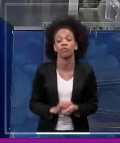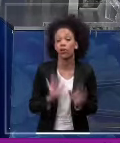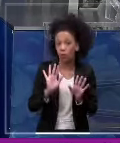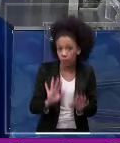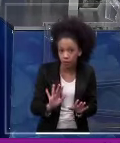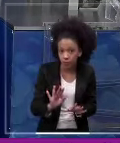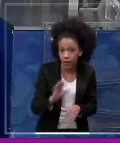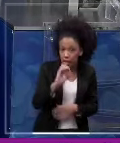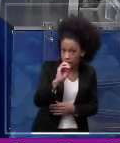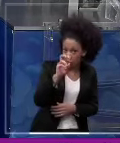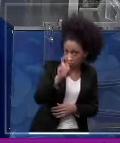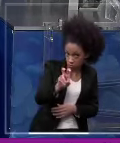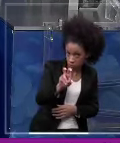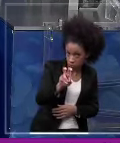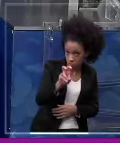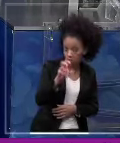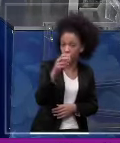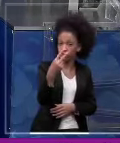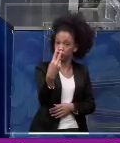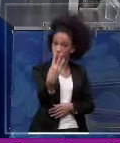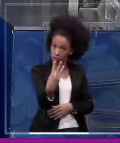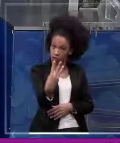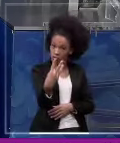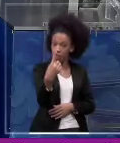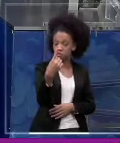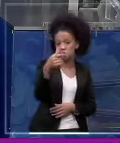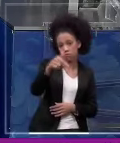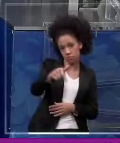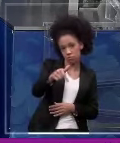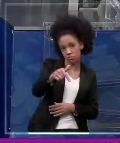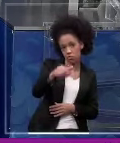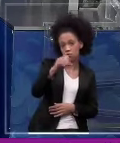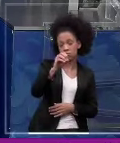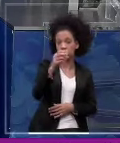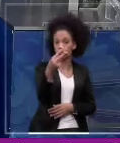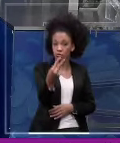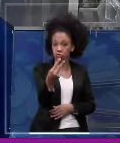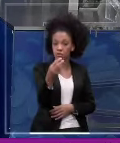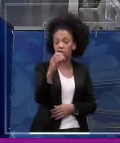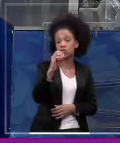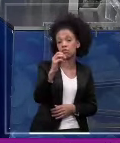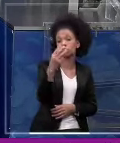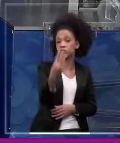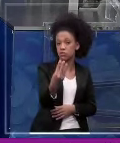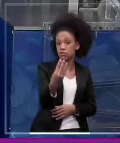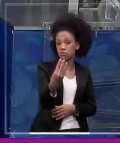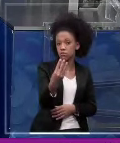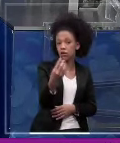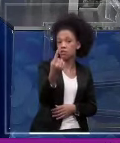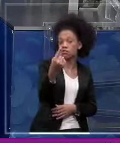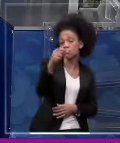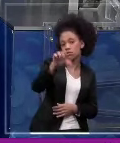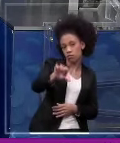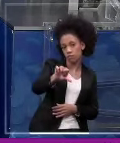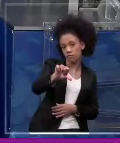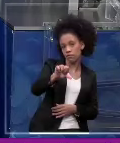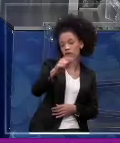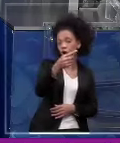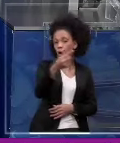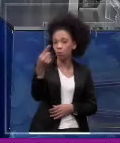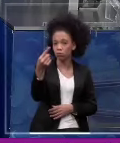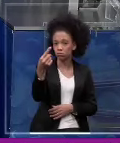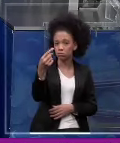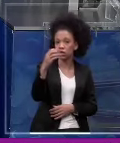comigo. 05, 23, 17, 02, 03, 19,